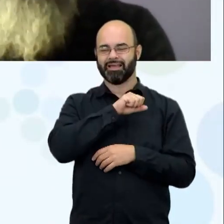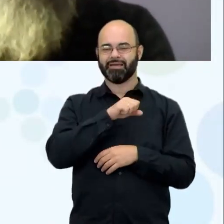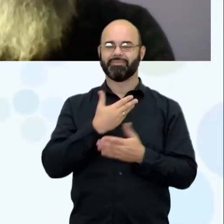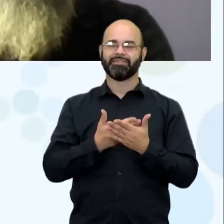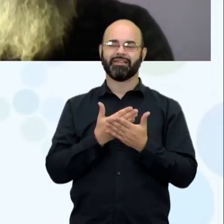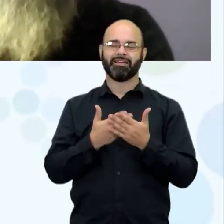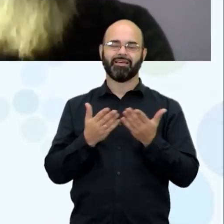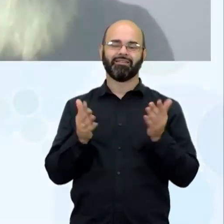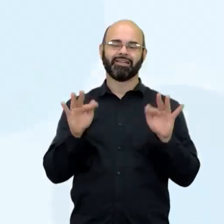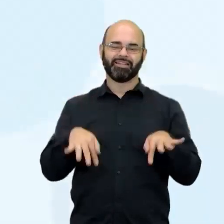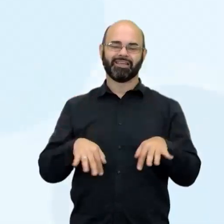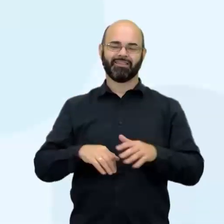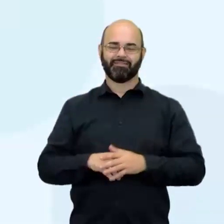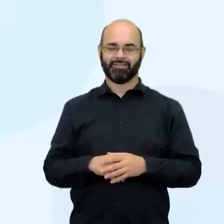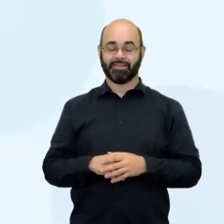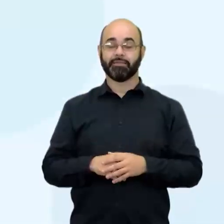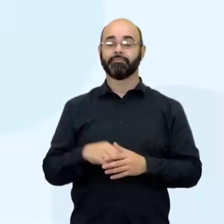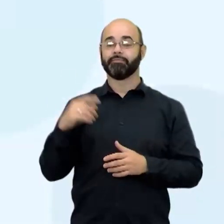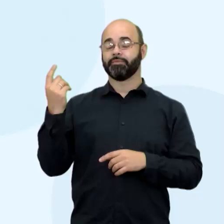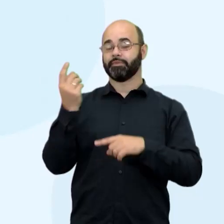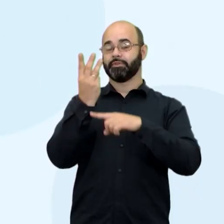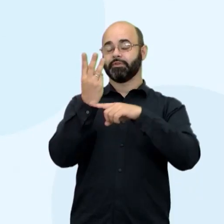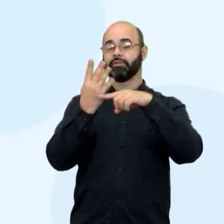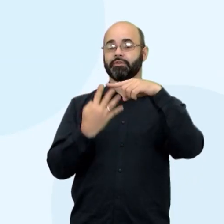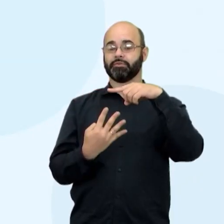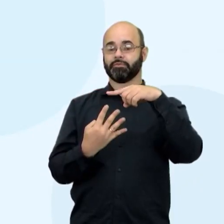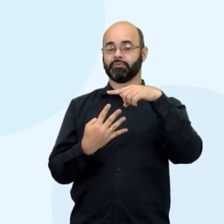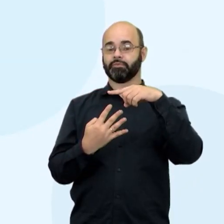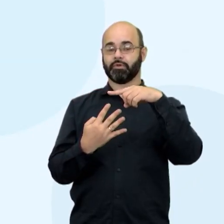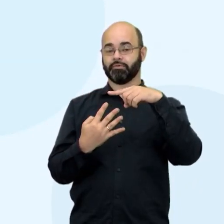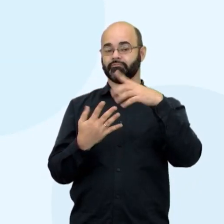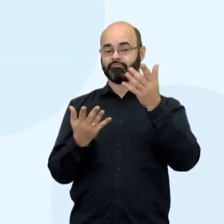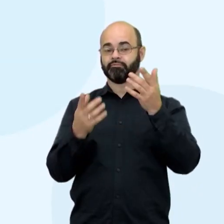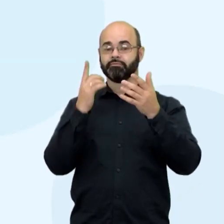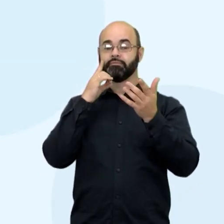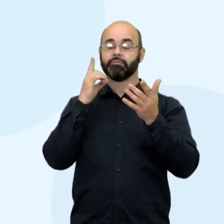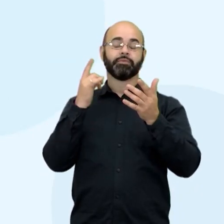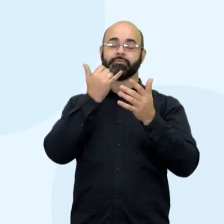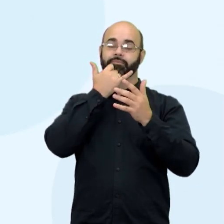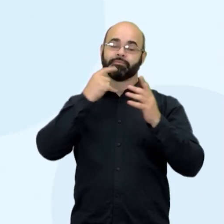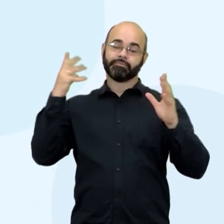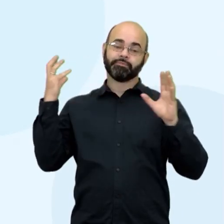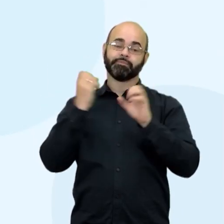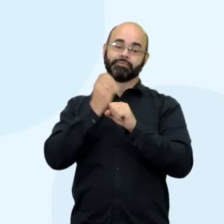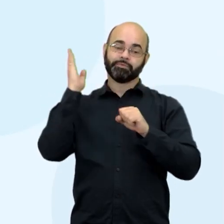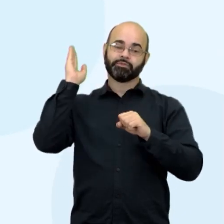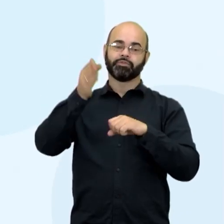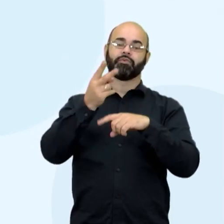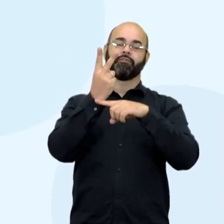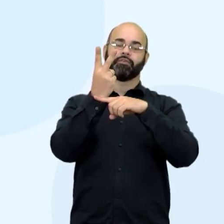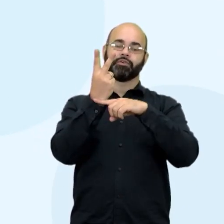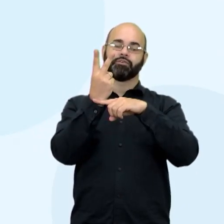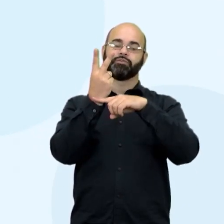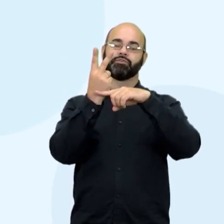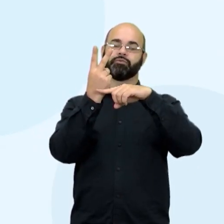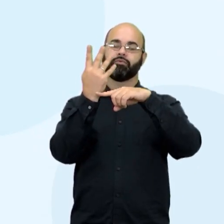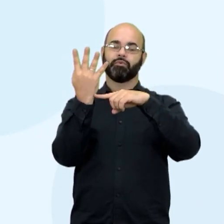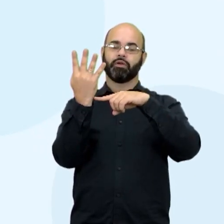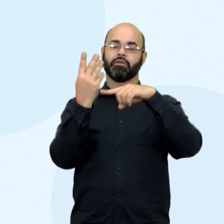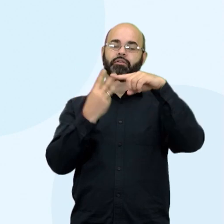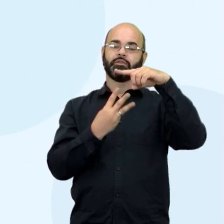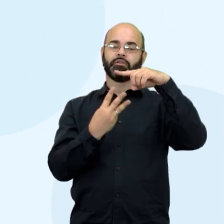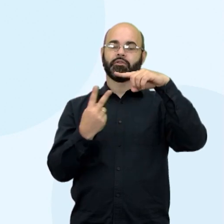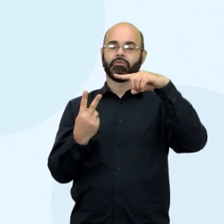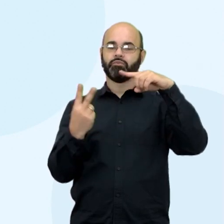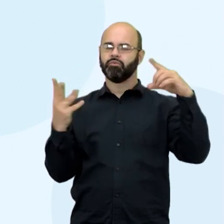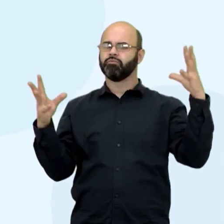esse 24 32 avos, eu posso dividir em cima e embaixo por 8 direto também, que eu vou ter o mesmo resultado.